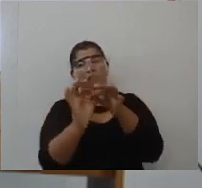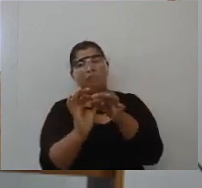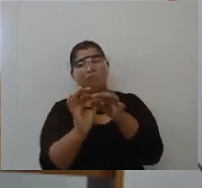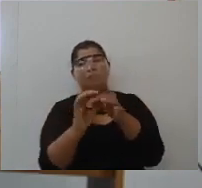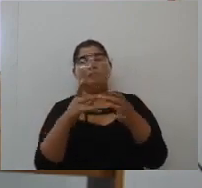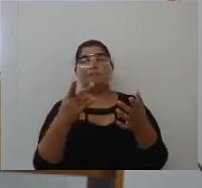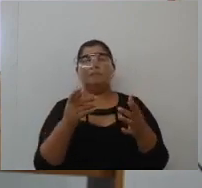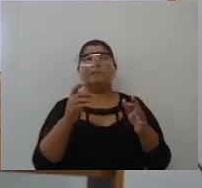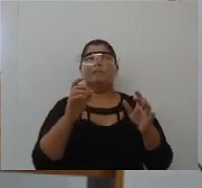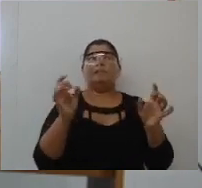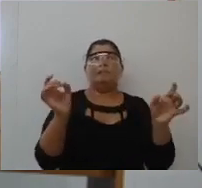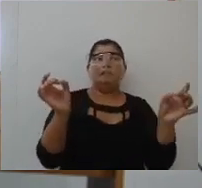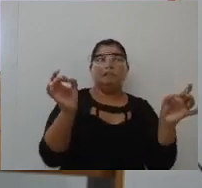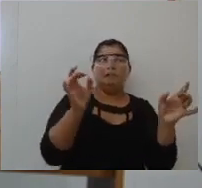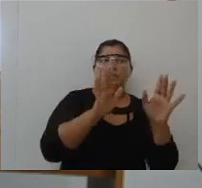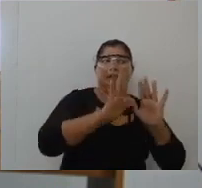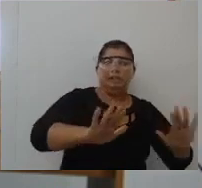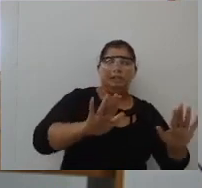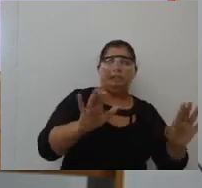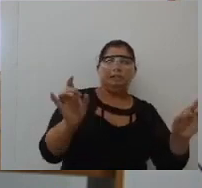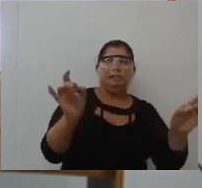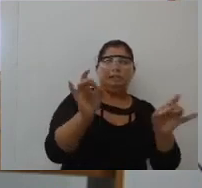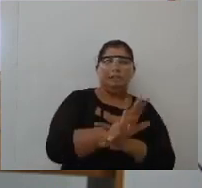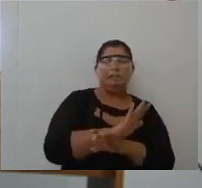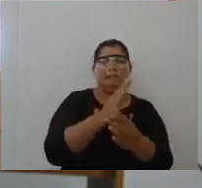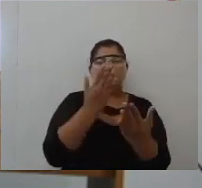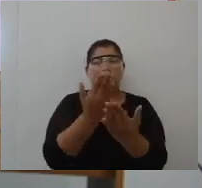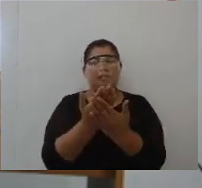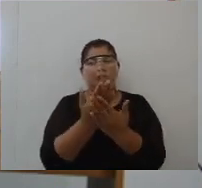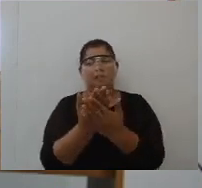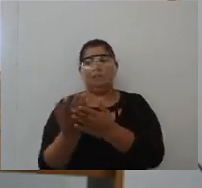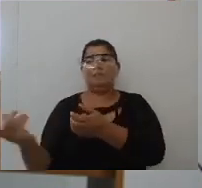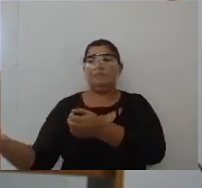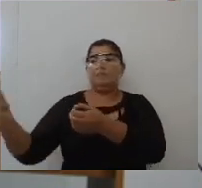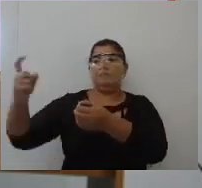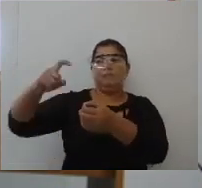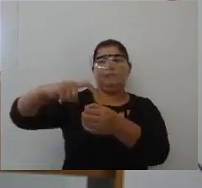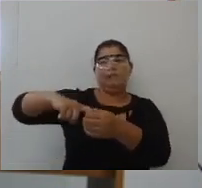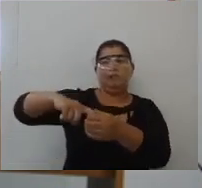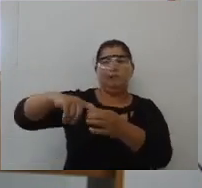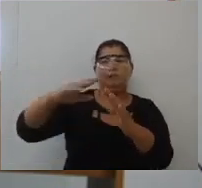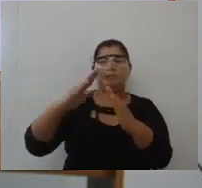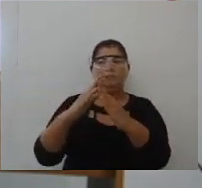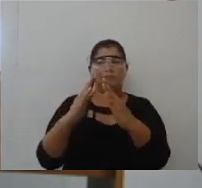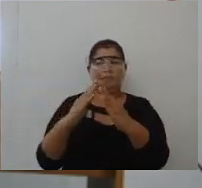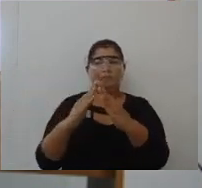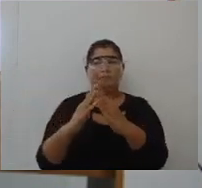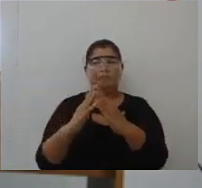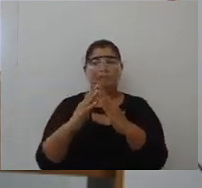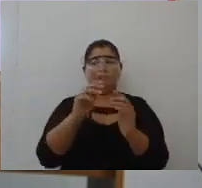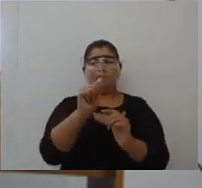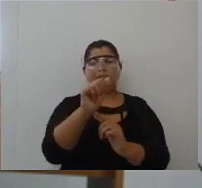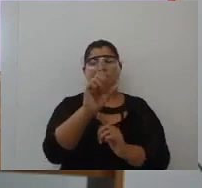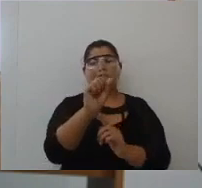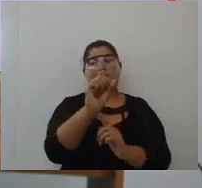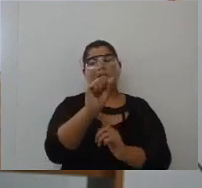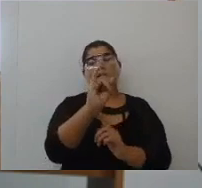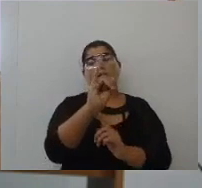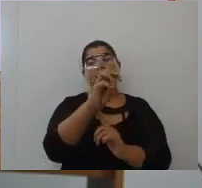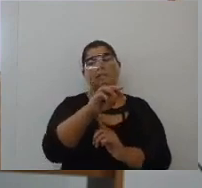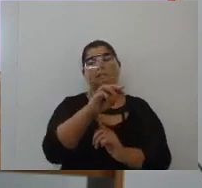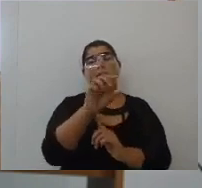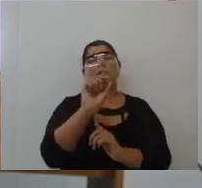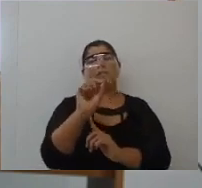assim que terminar a aula, volto para casa. Vê, assim que terminar a aula, acabou-se. Eu montei a